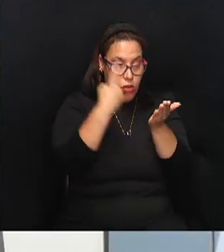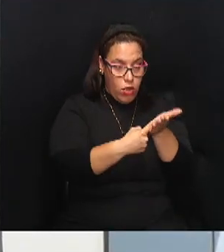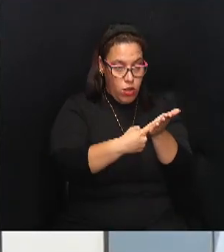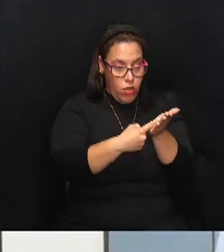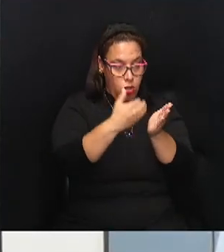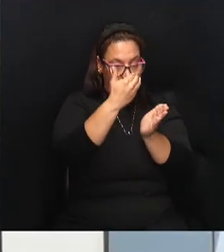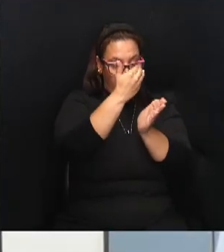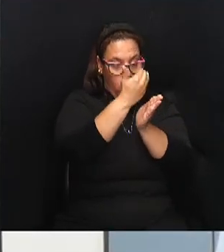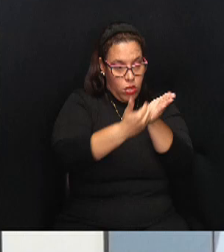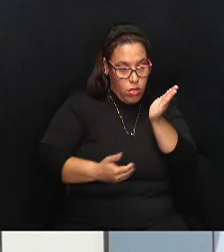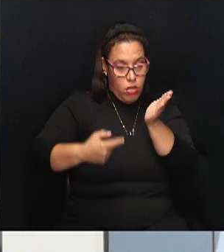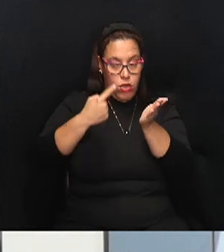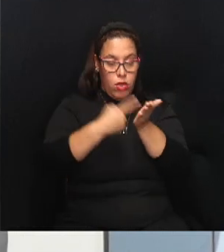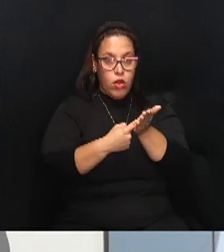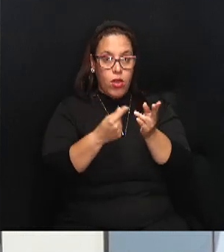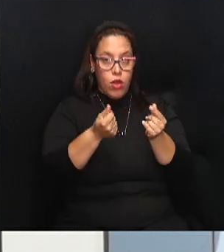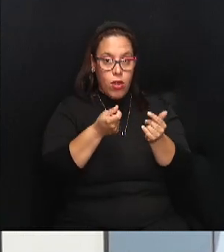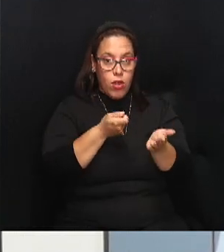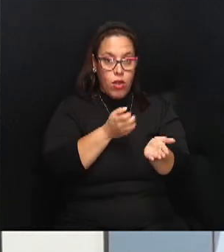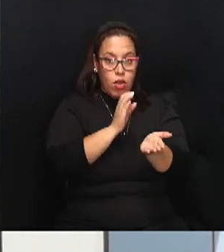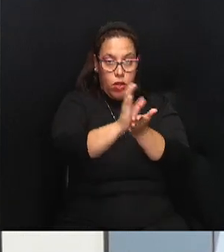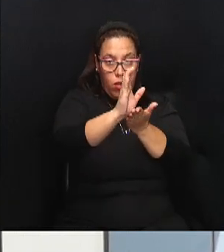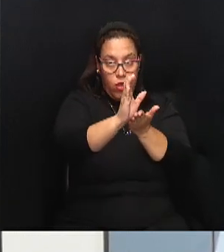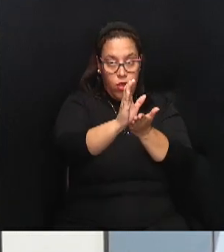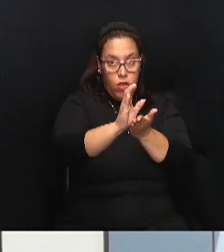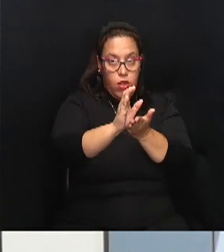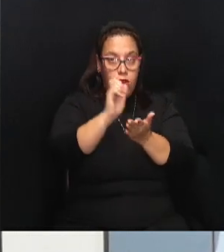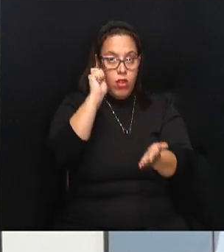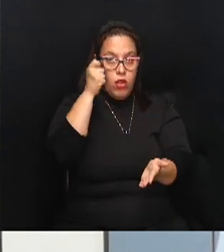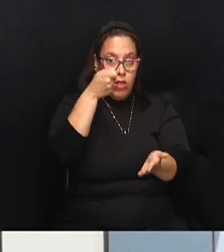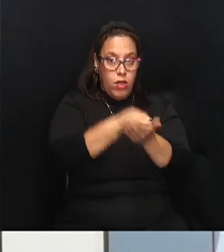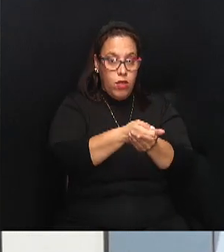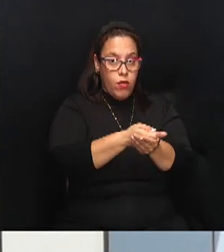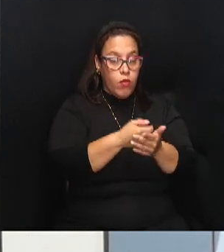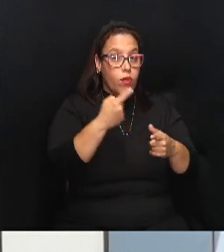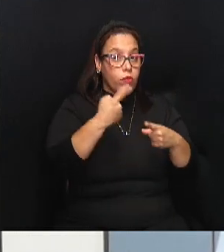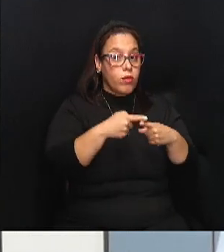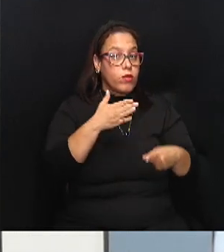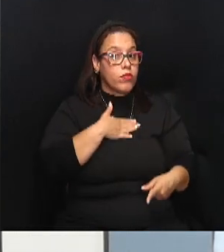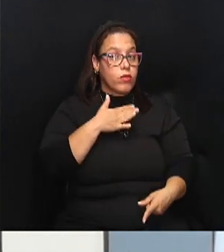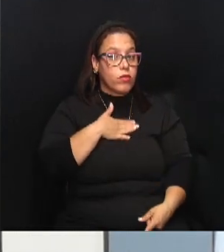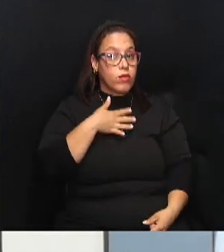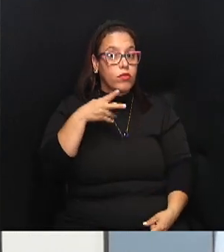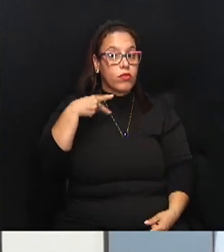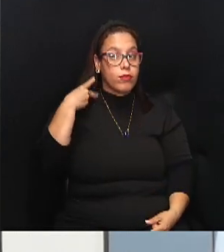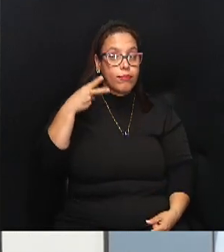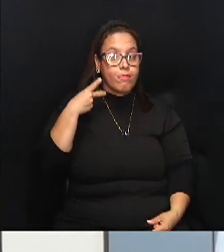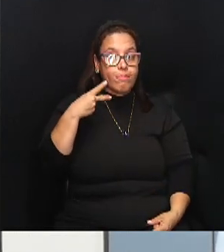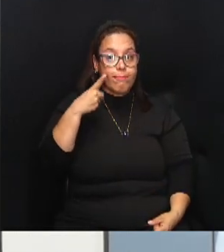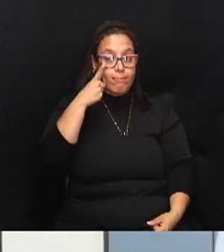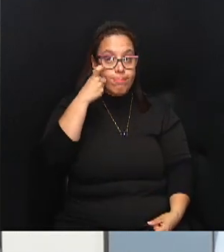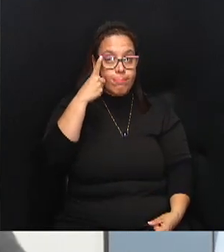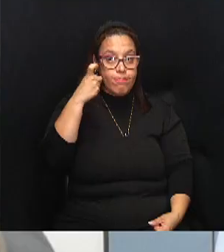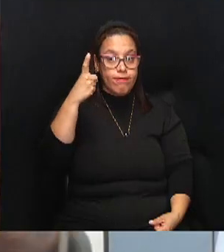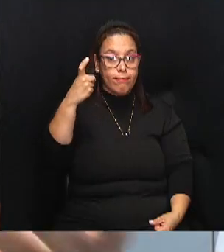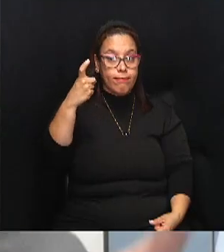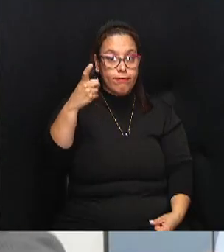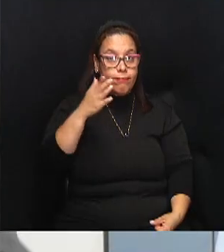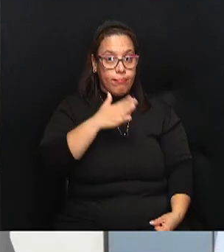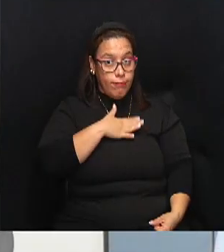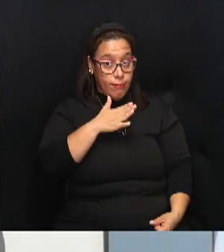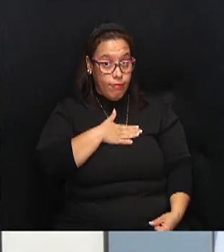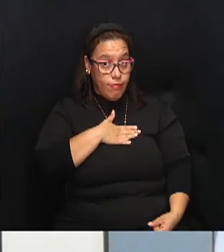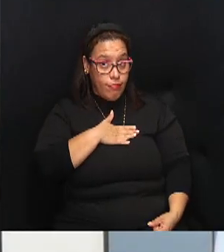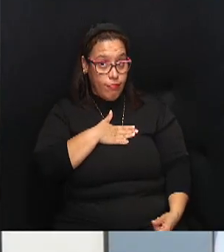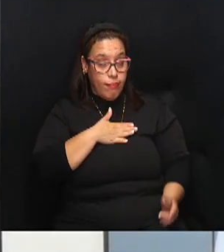que eu possa mandar o recurso para custear esse pagamento? Porque para mim, politicamente, é interessante. É o